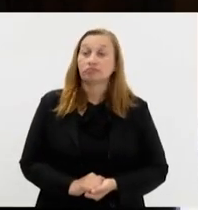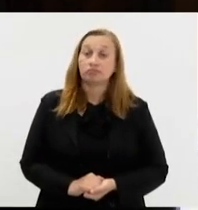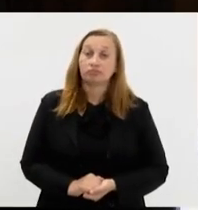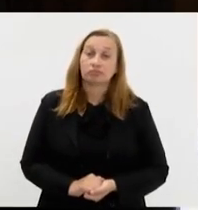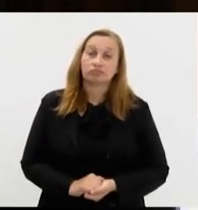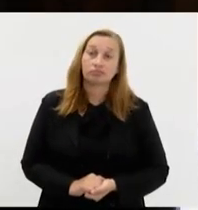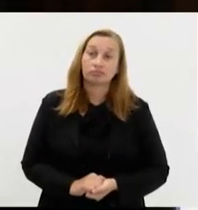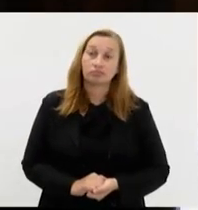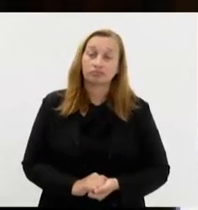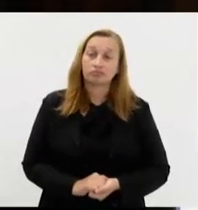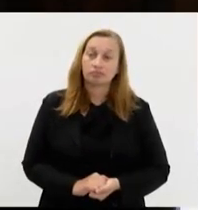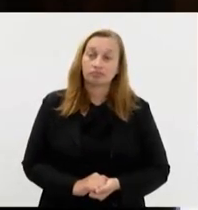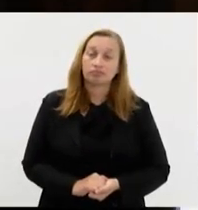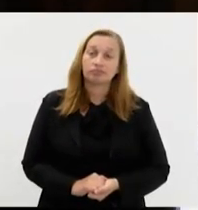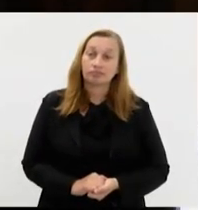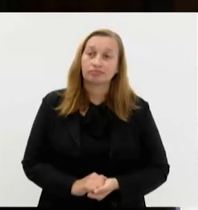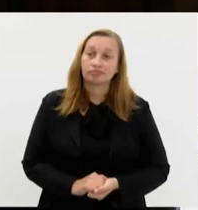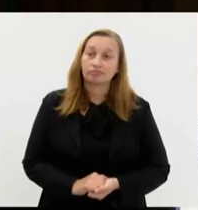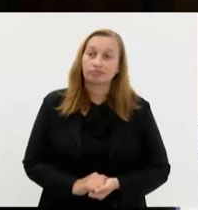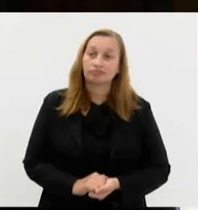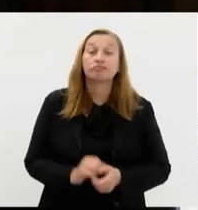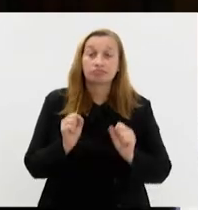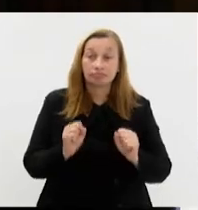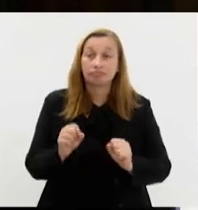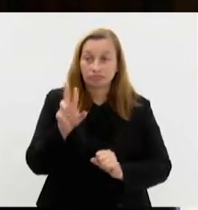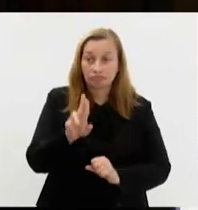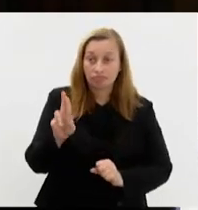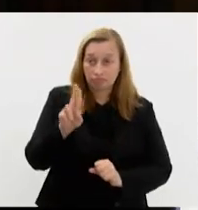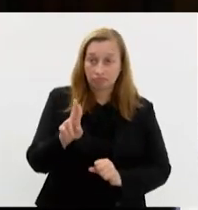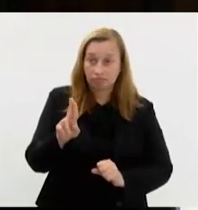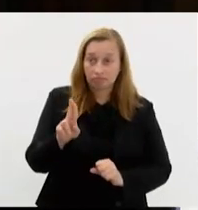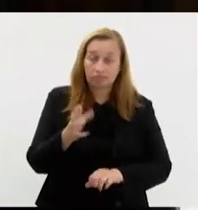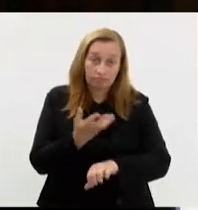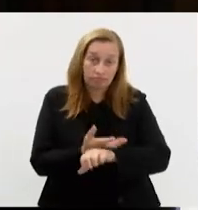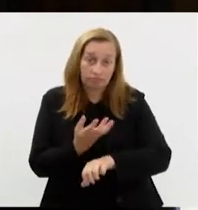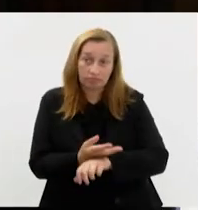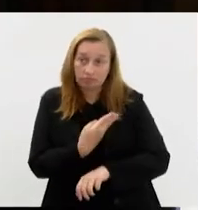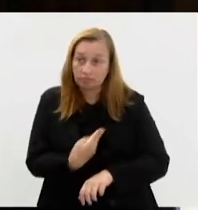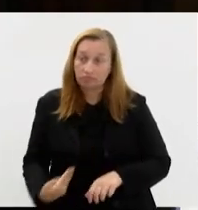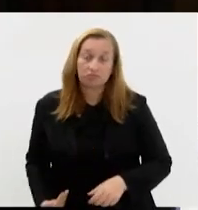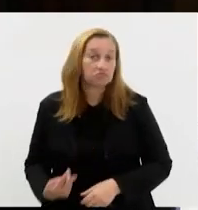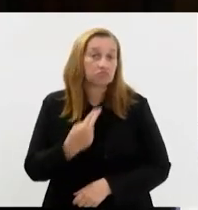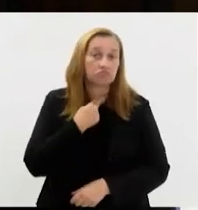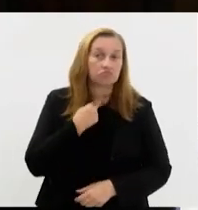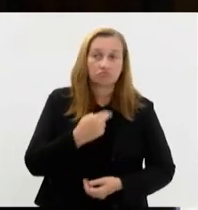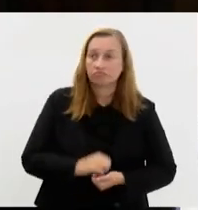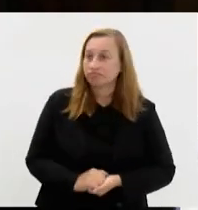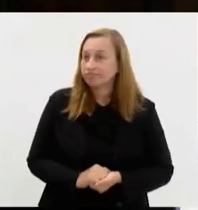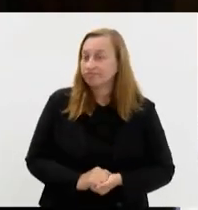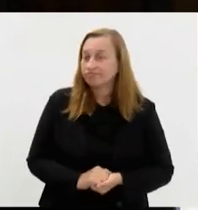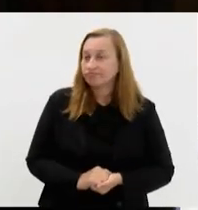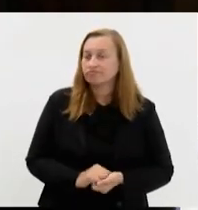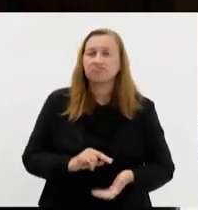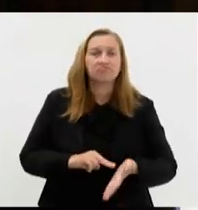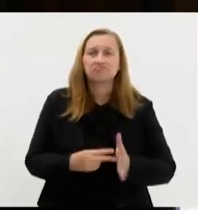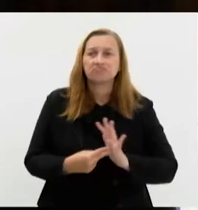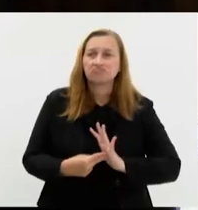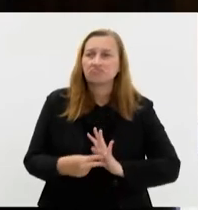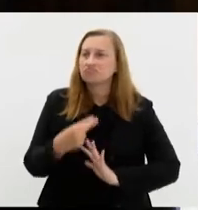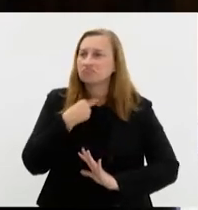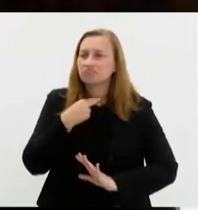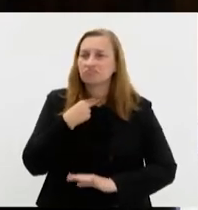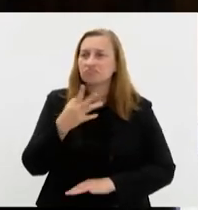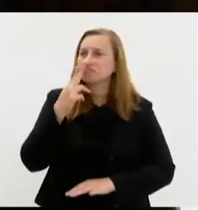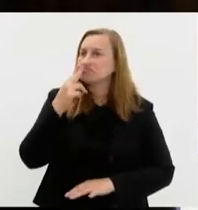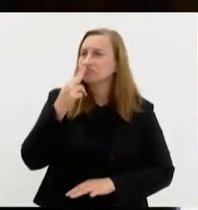eh bem público posso usar bem público posso ceder bem público não não pode isso significa que eu não posso filmar na